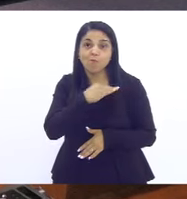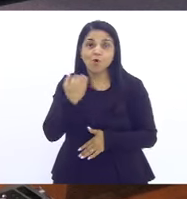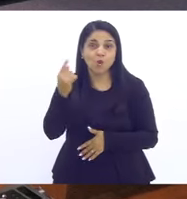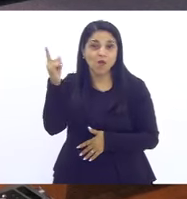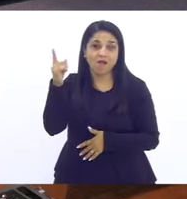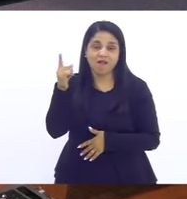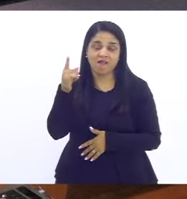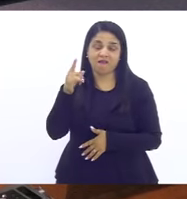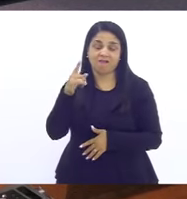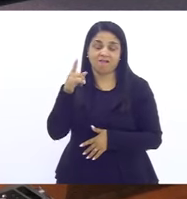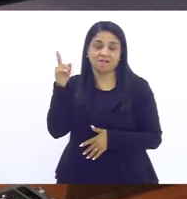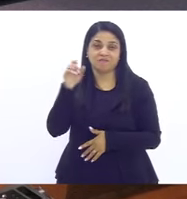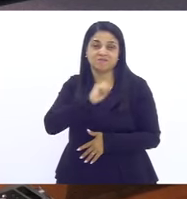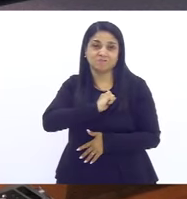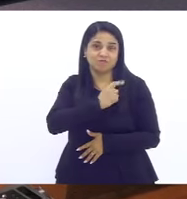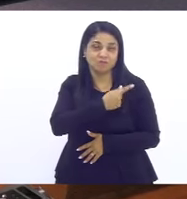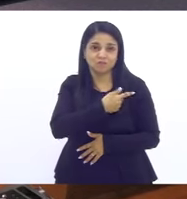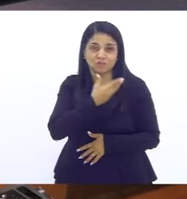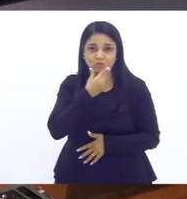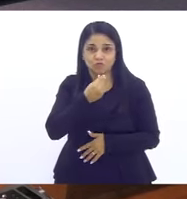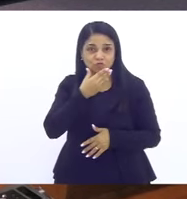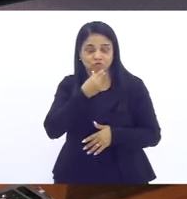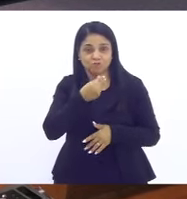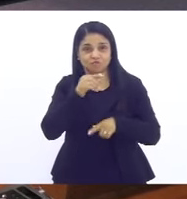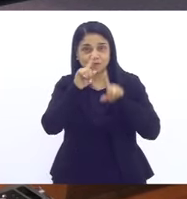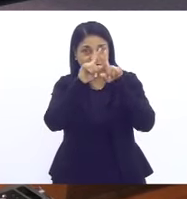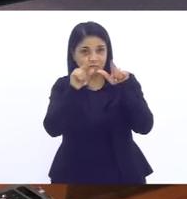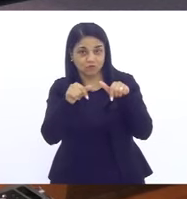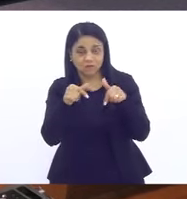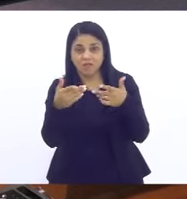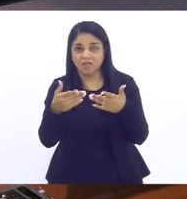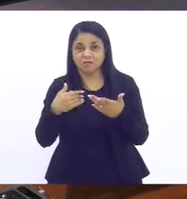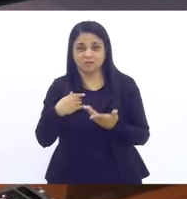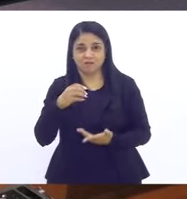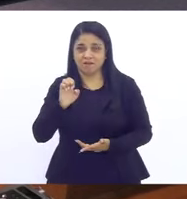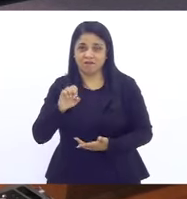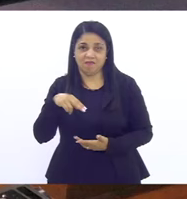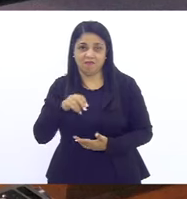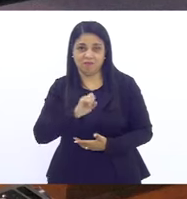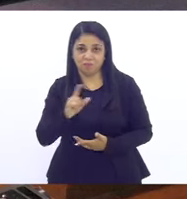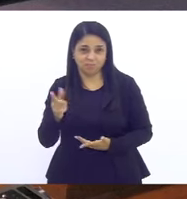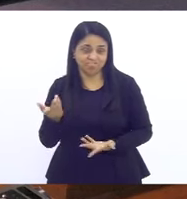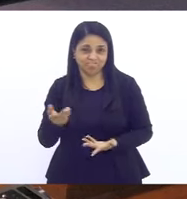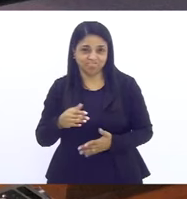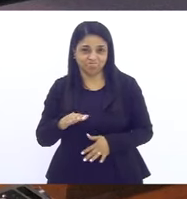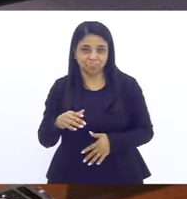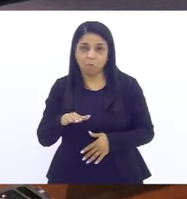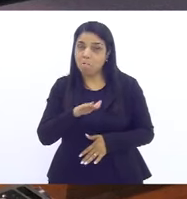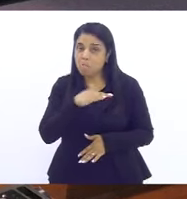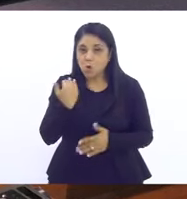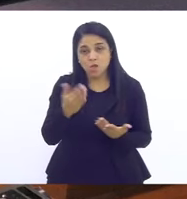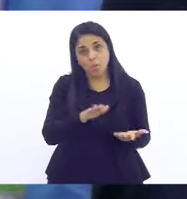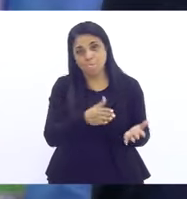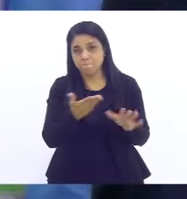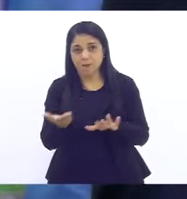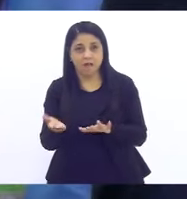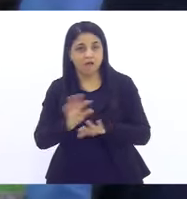pô. Você viu alguma nota da Enel? Viu alguém? Nada. Estatística, pô. Virou